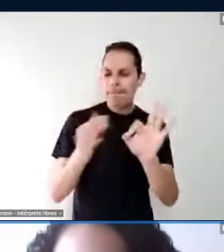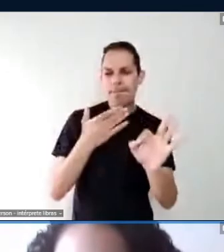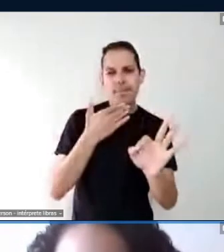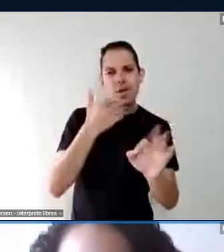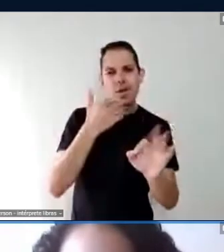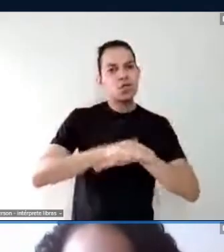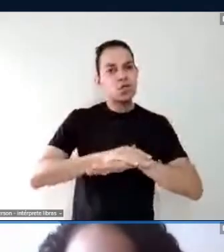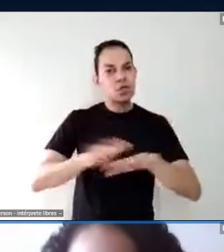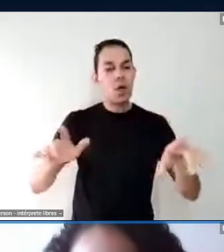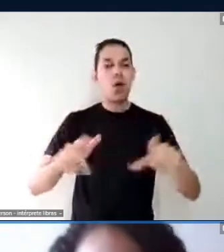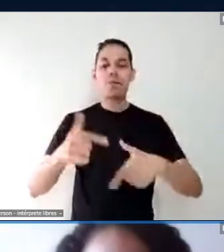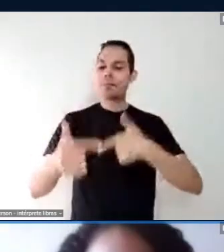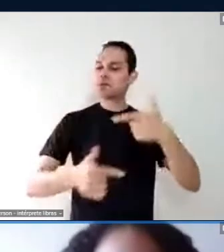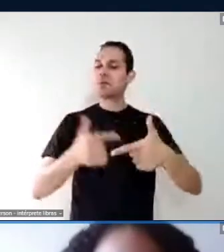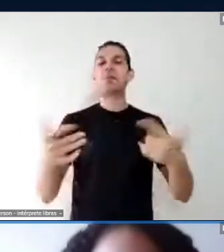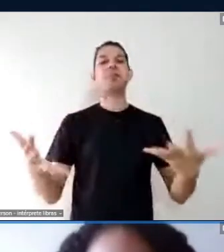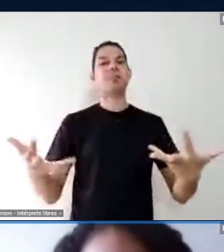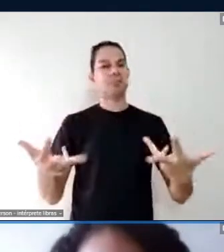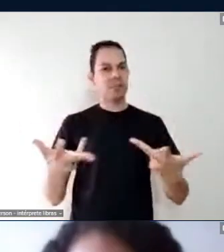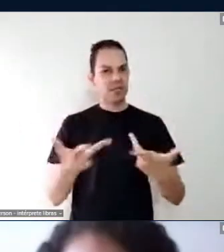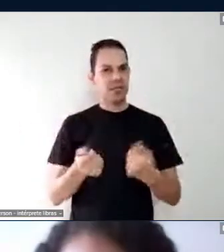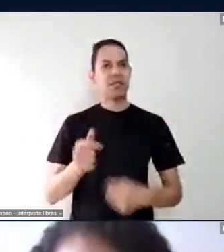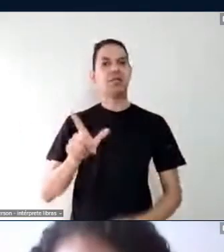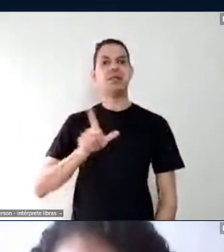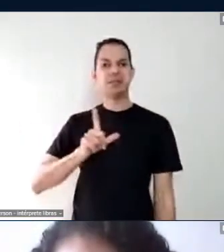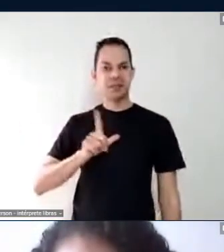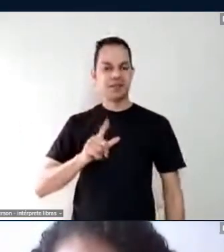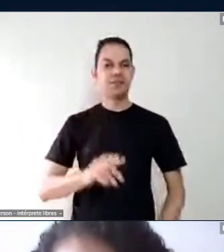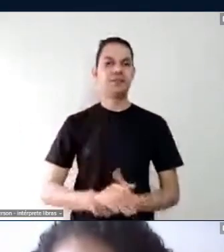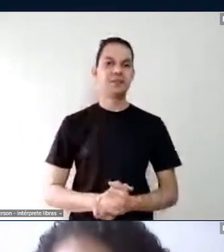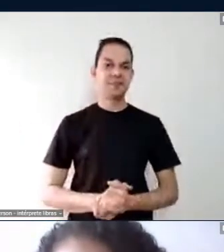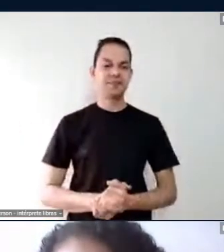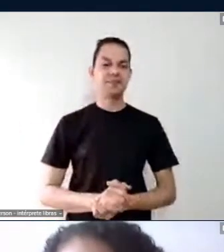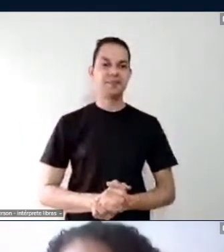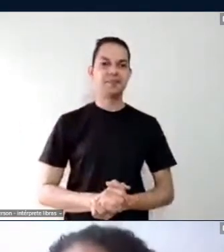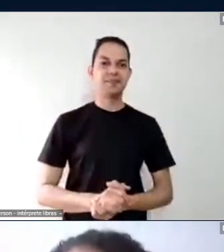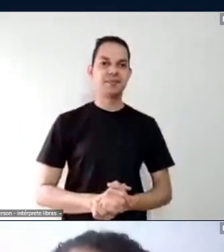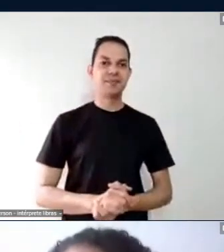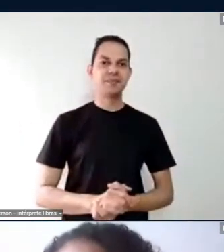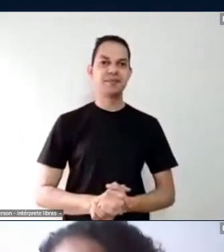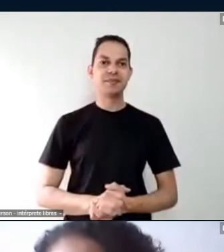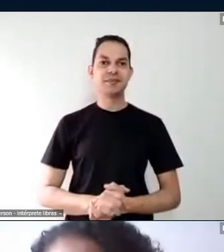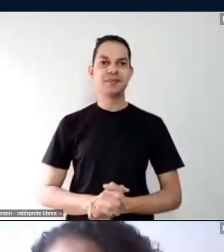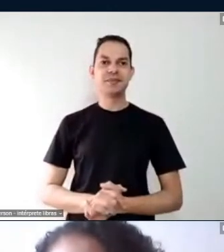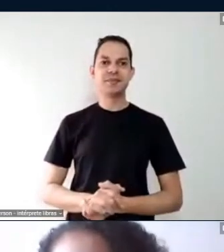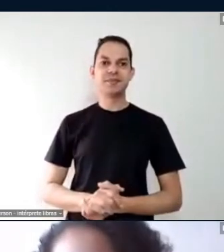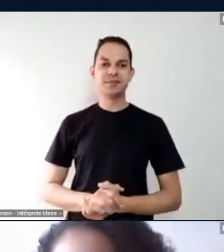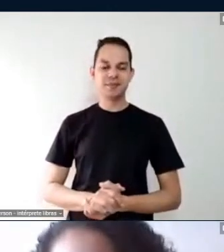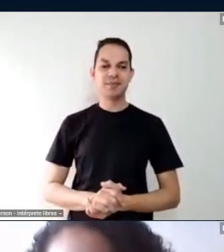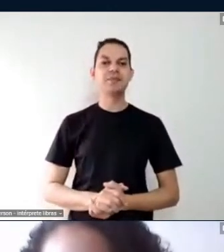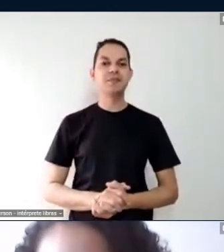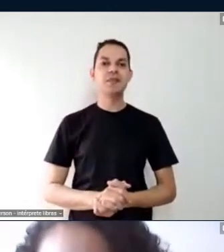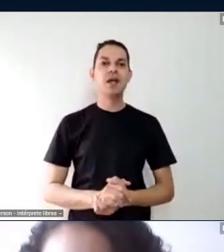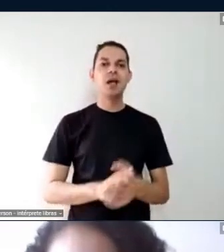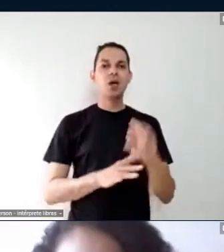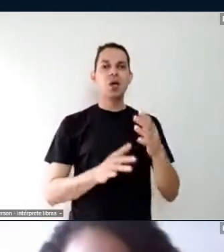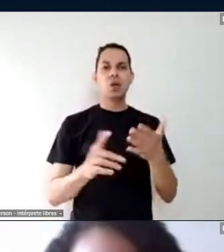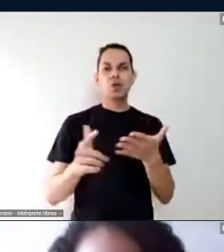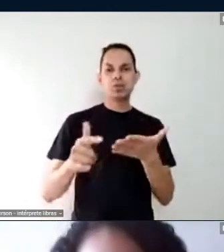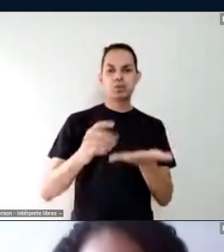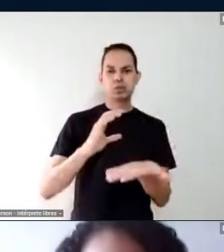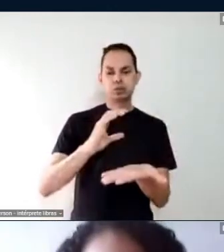o brilho do trabalho de vocês. Então, esses séries serão acrescentados para o ficar realmente bem